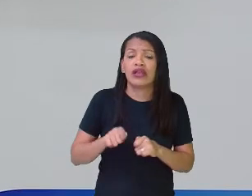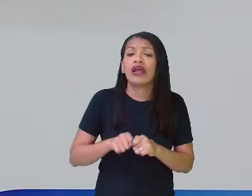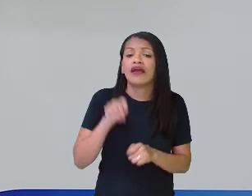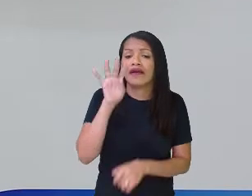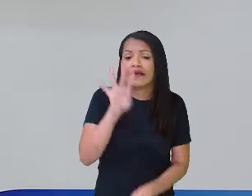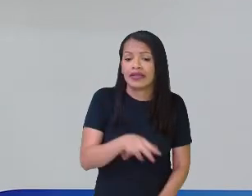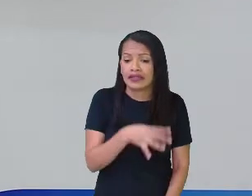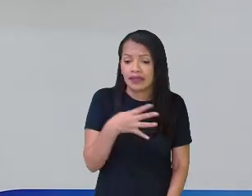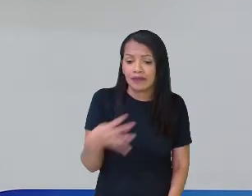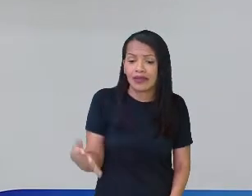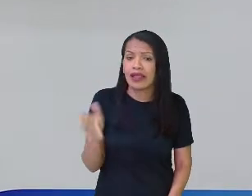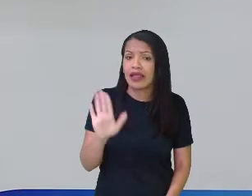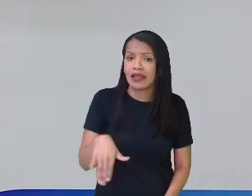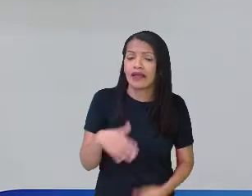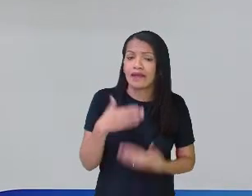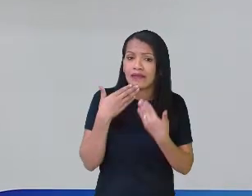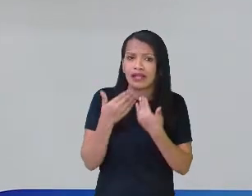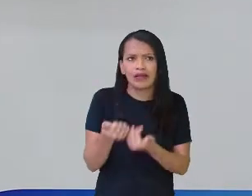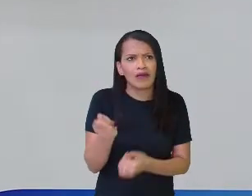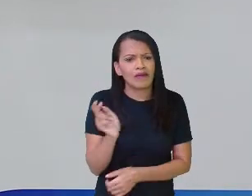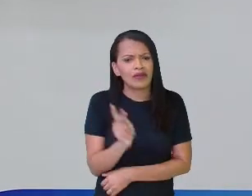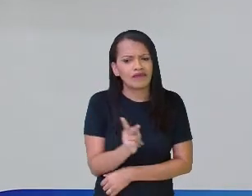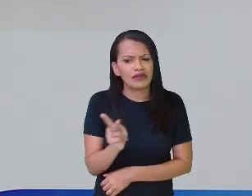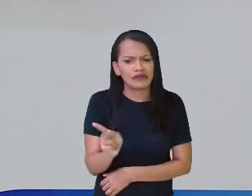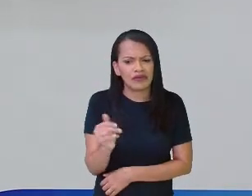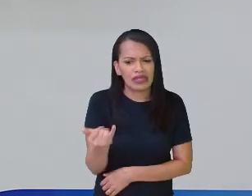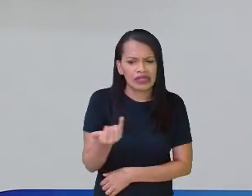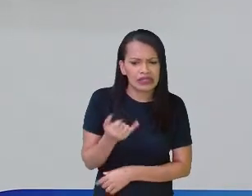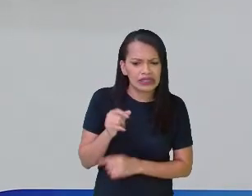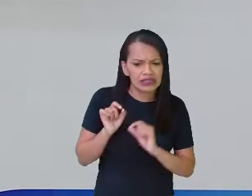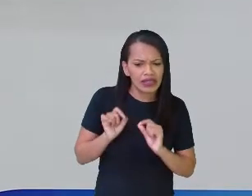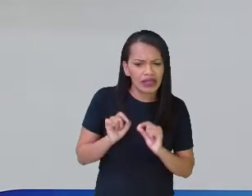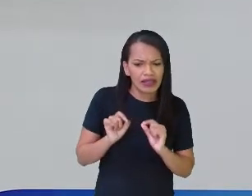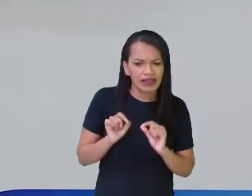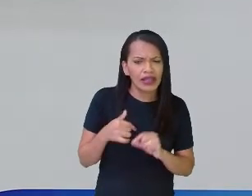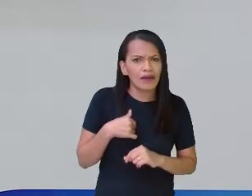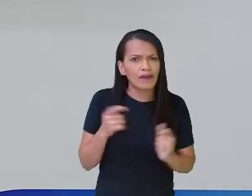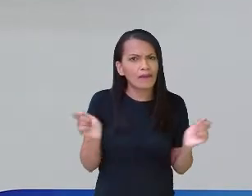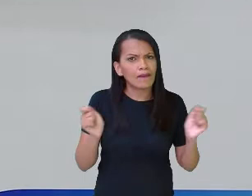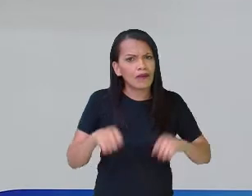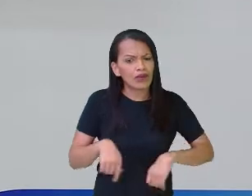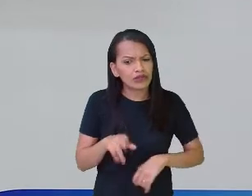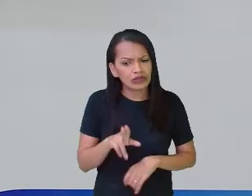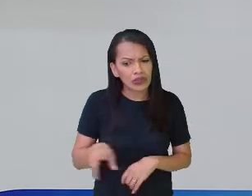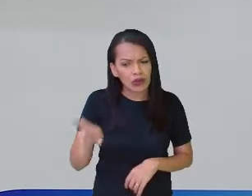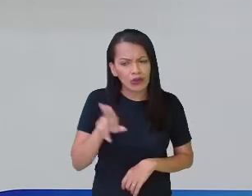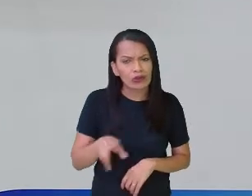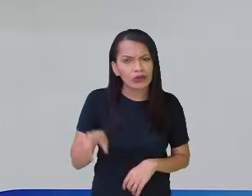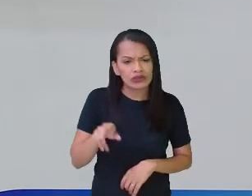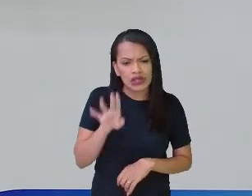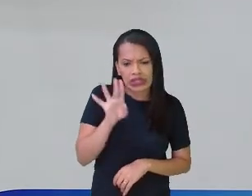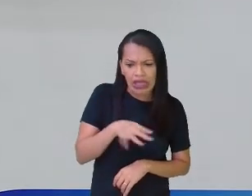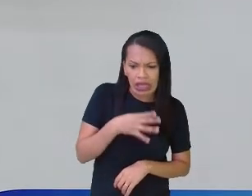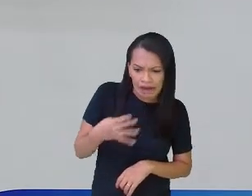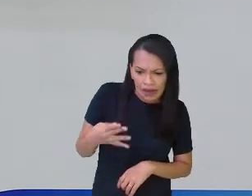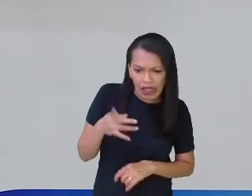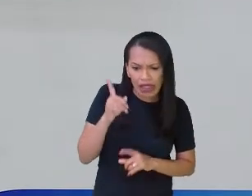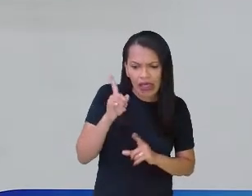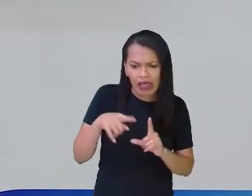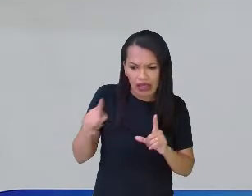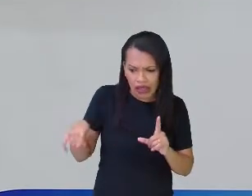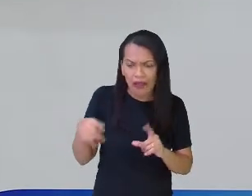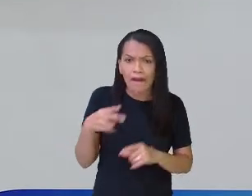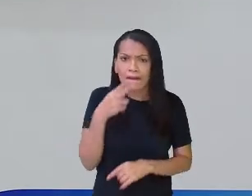se enquadra melhor. Professora, a senhora está querendo dizer que eu posso usar tanto tabela quanto gráfico para o